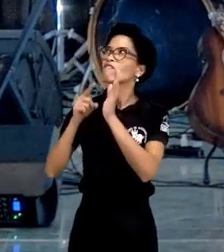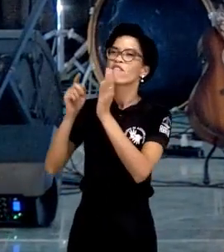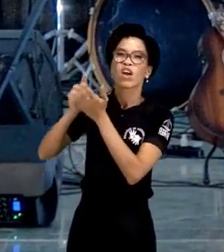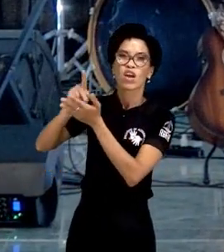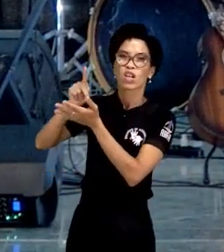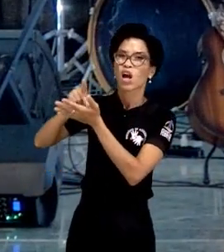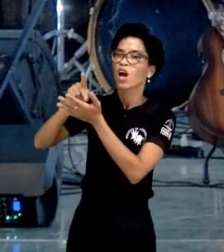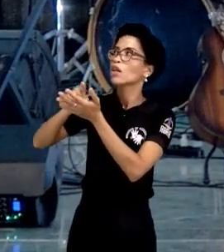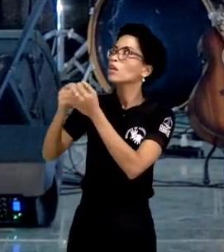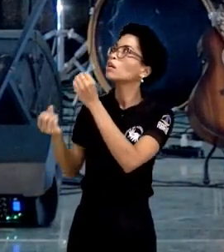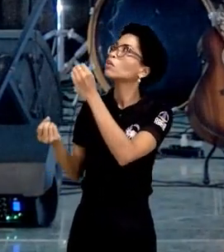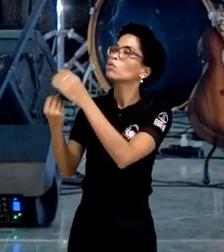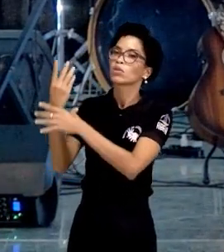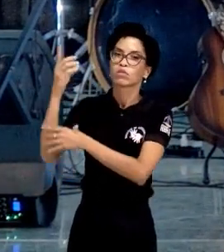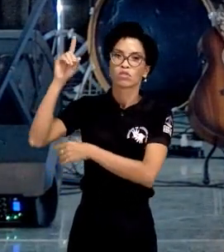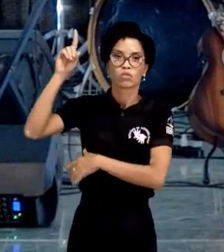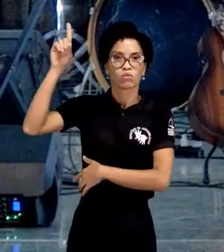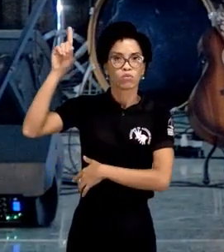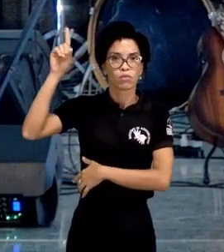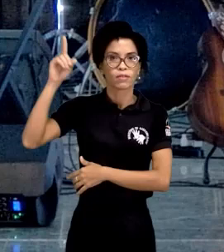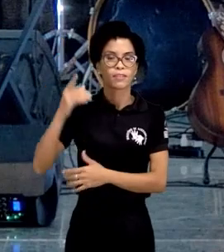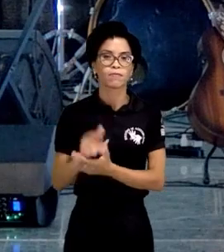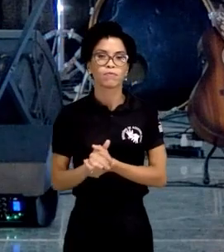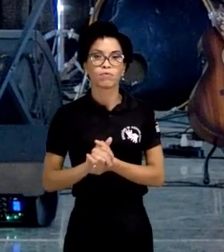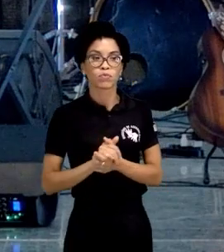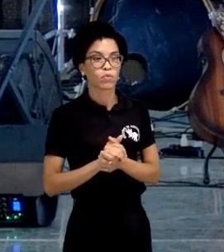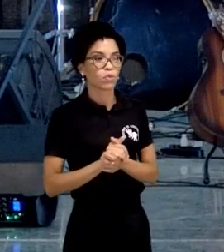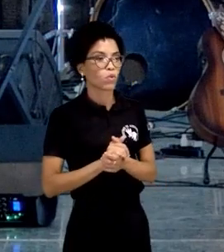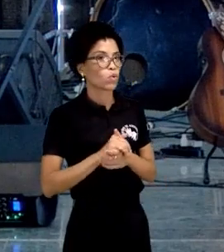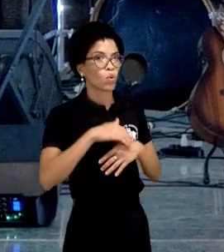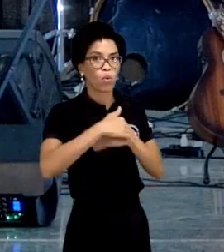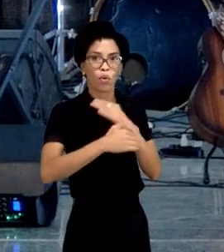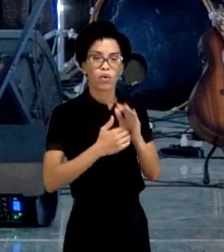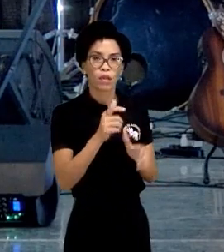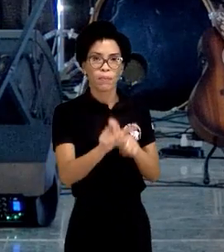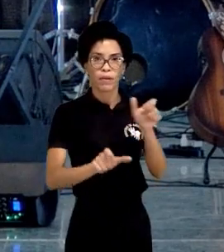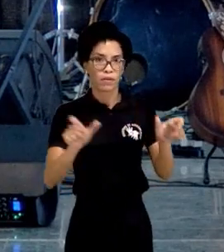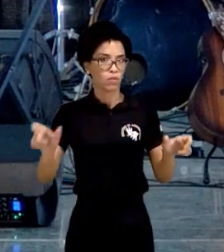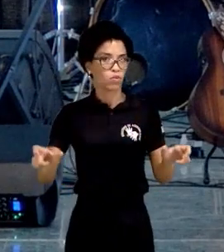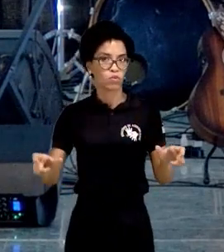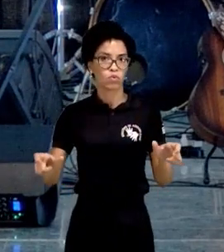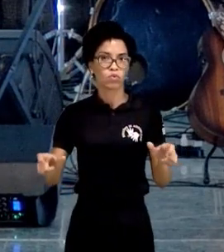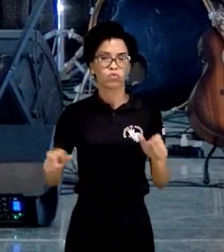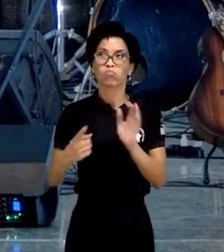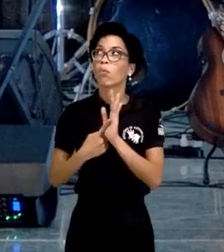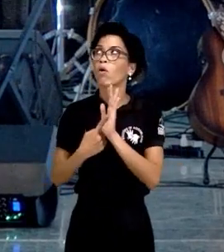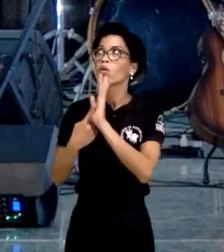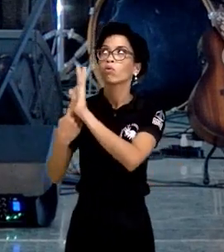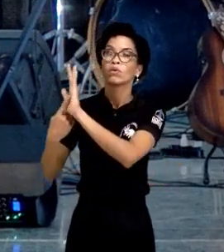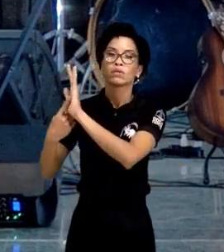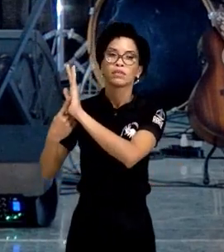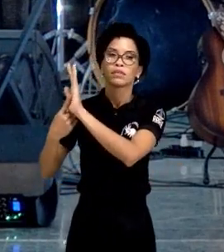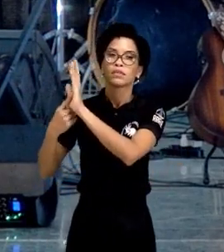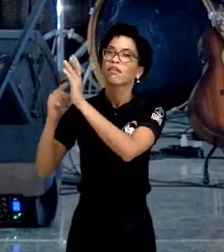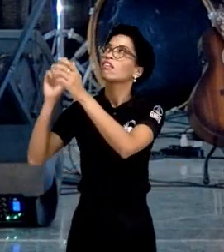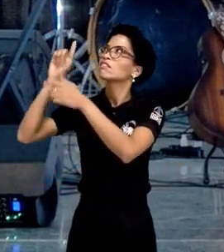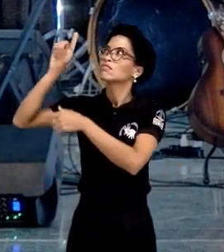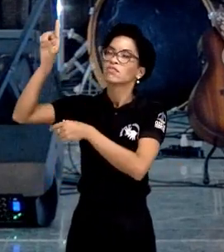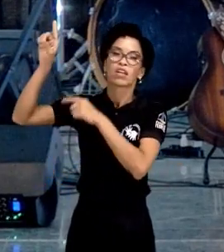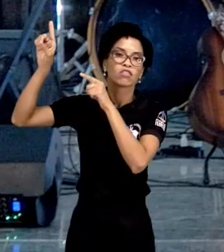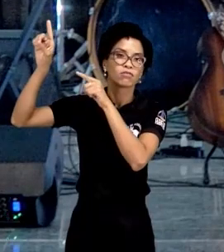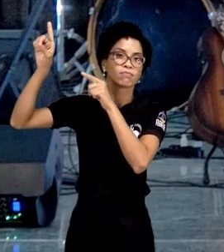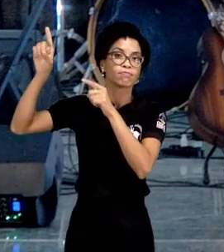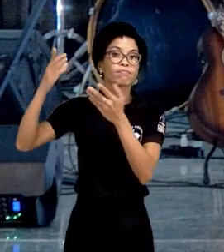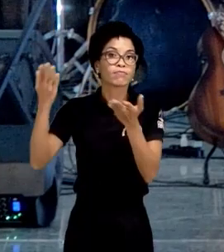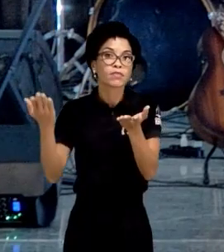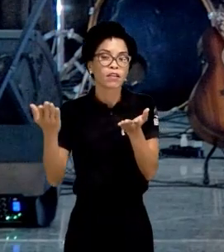humanidade. Então, a gente está vendo aqui que Jesus está dizendo que, na verdade, isto é um padrão. E é um padrão que precisa estar presente em